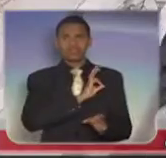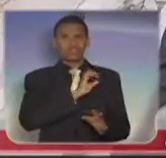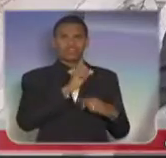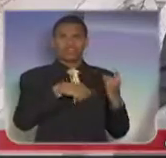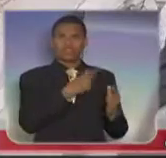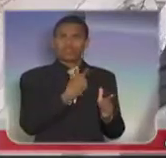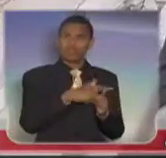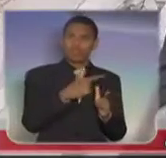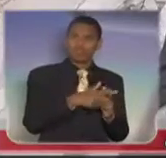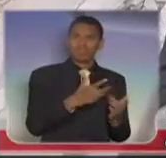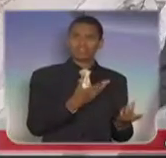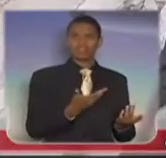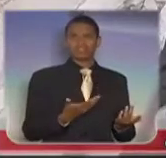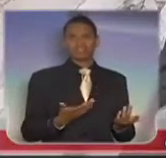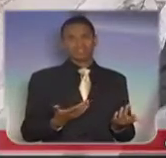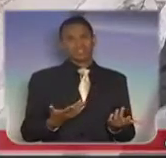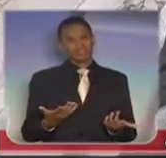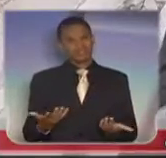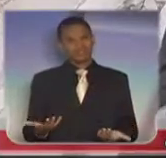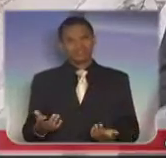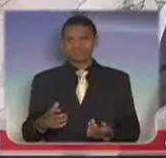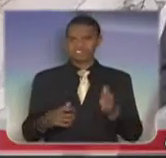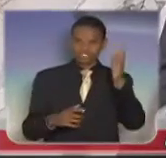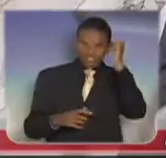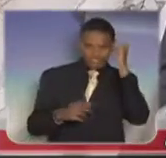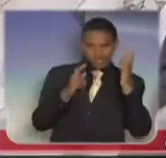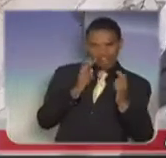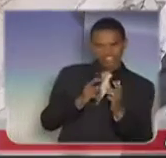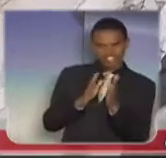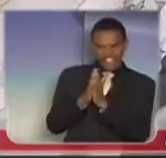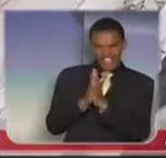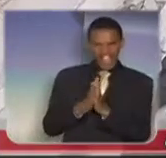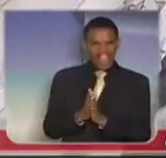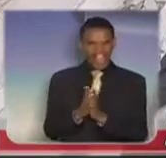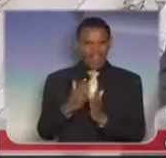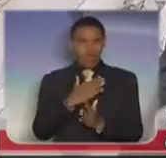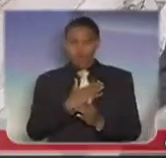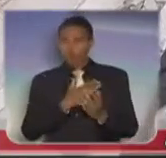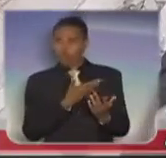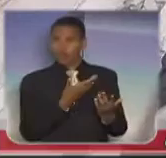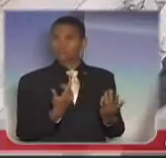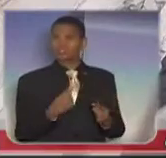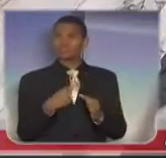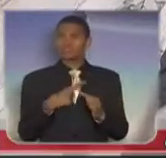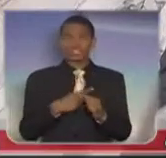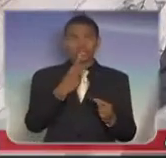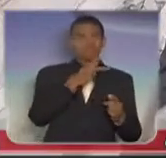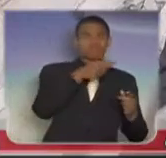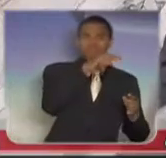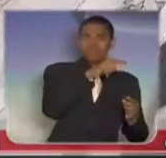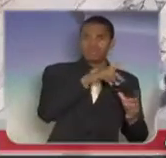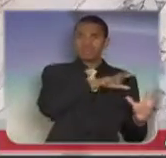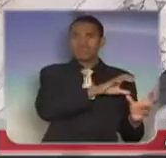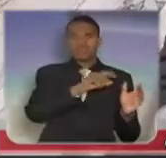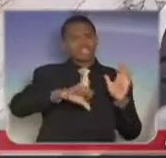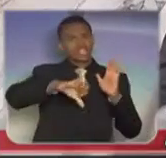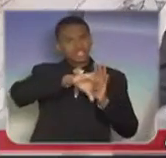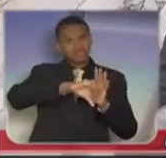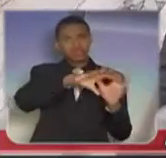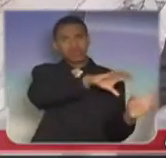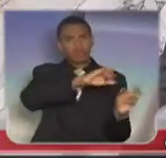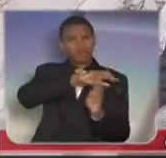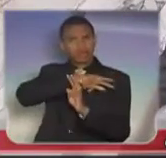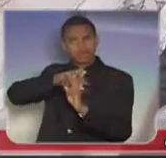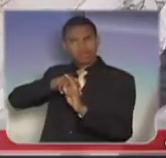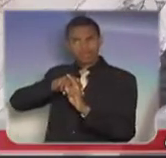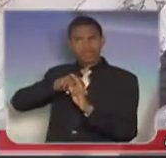tá do jeito que o diabo gosta ninguém está sendo preso bandido na rua deitando e rolando ea população